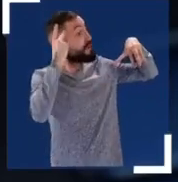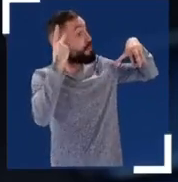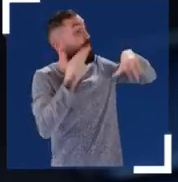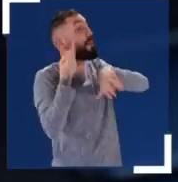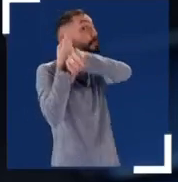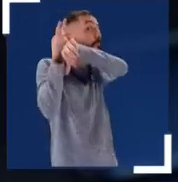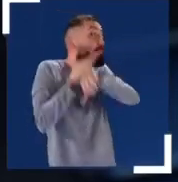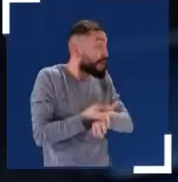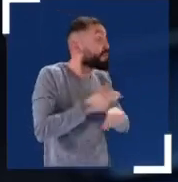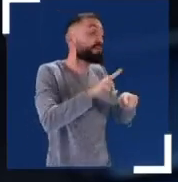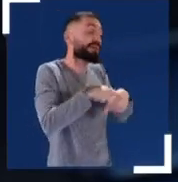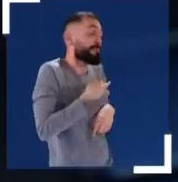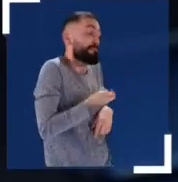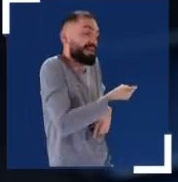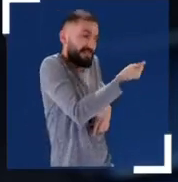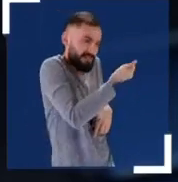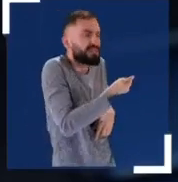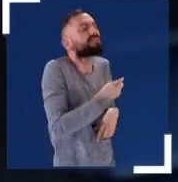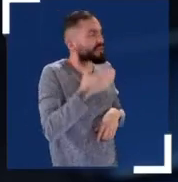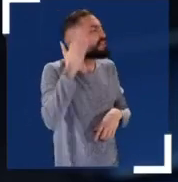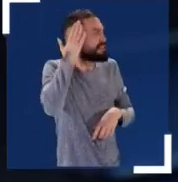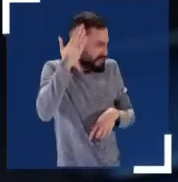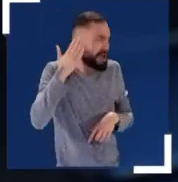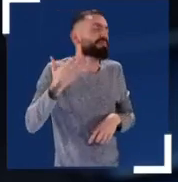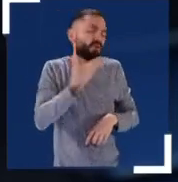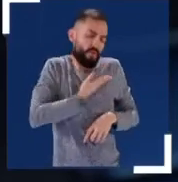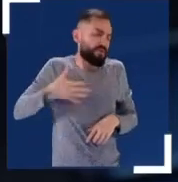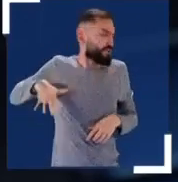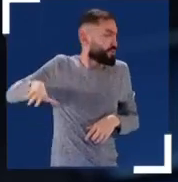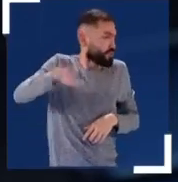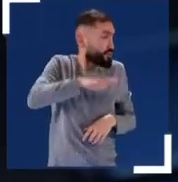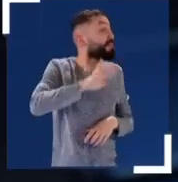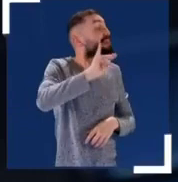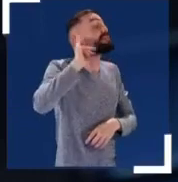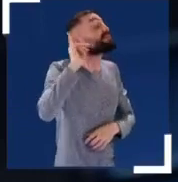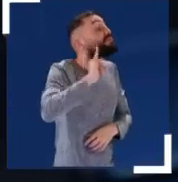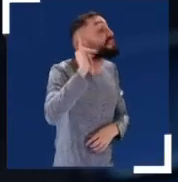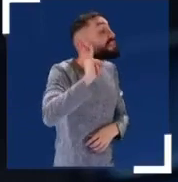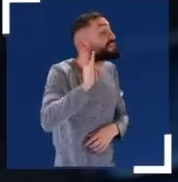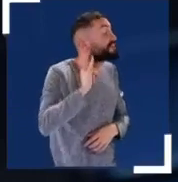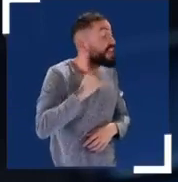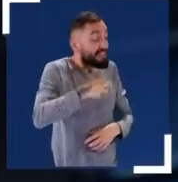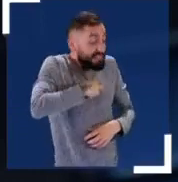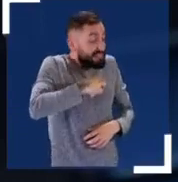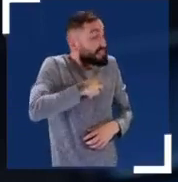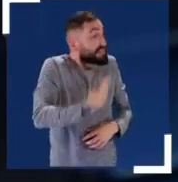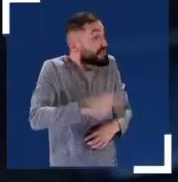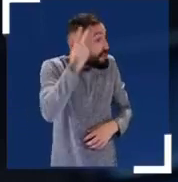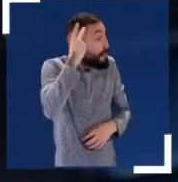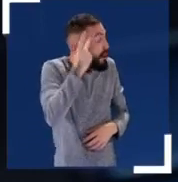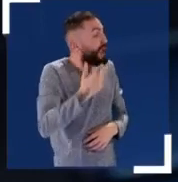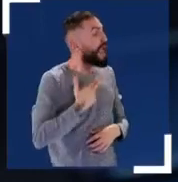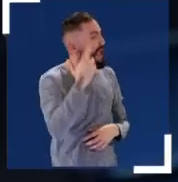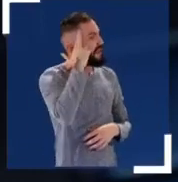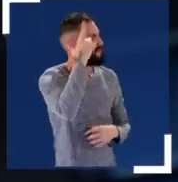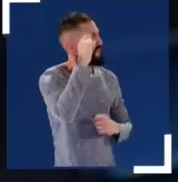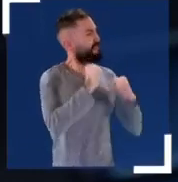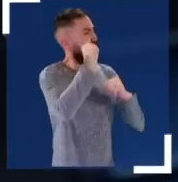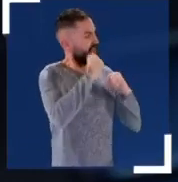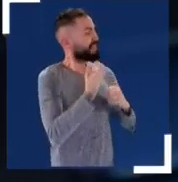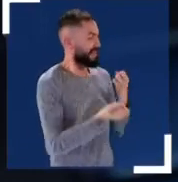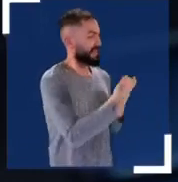aqui. Nós que eu falo, todo o governo, é claro, mas o espírito paulista é um espírito de empreender, é um espírito de